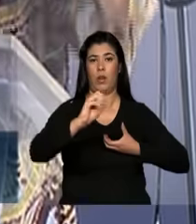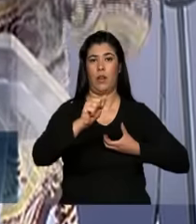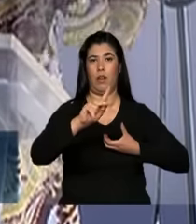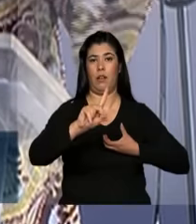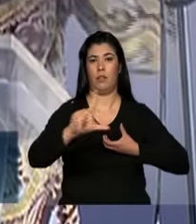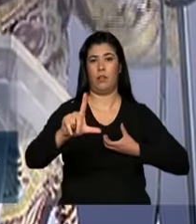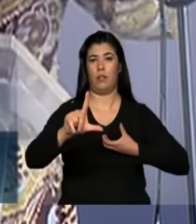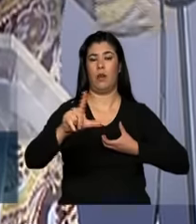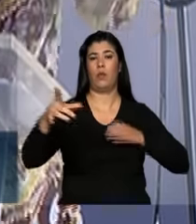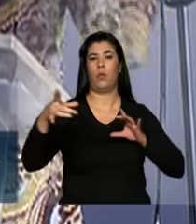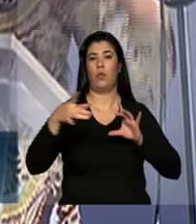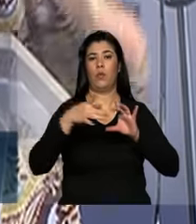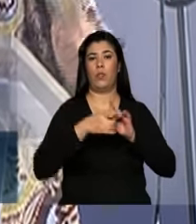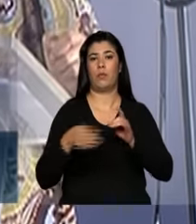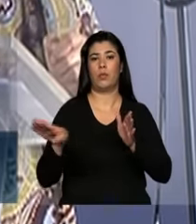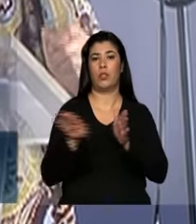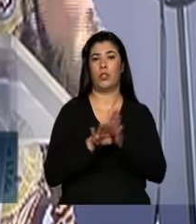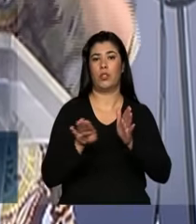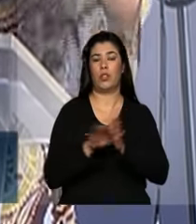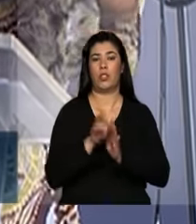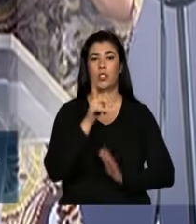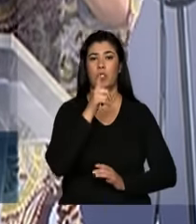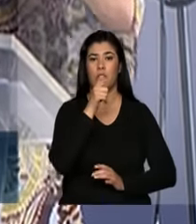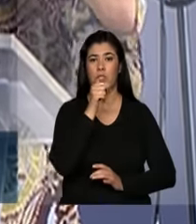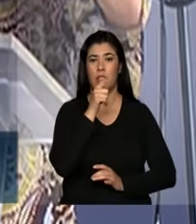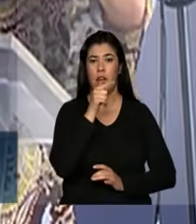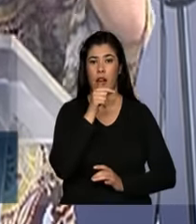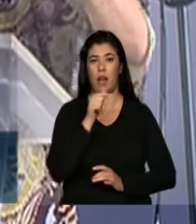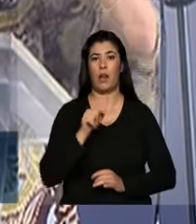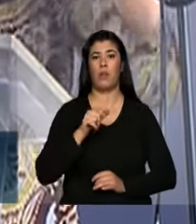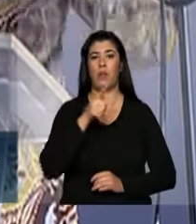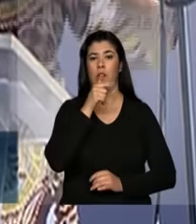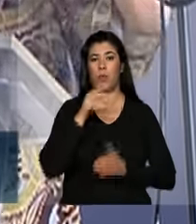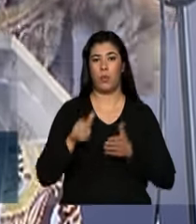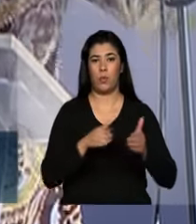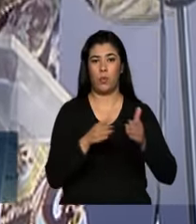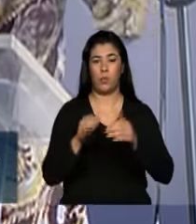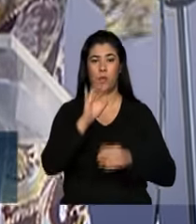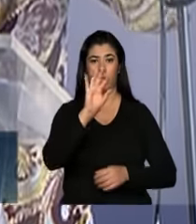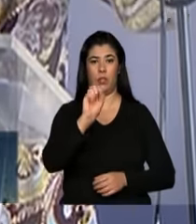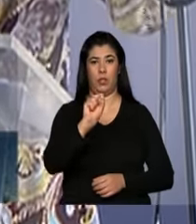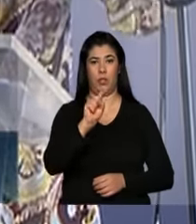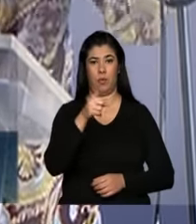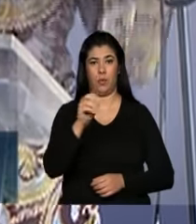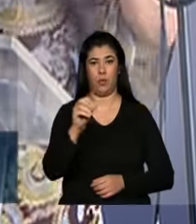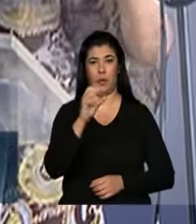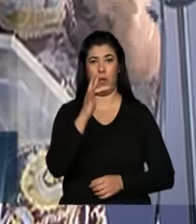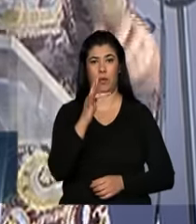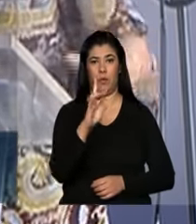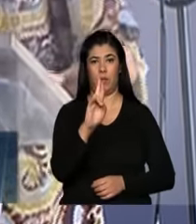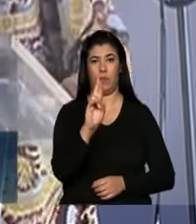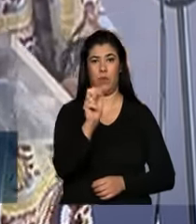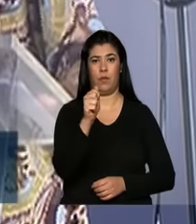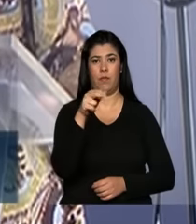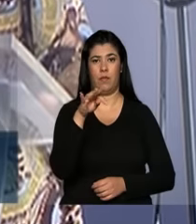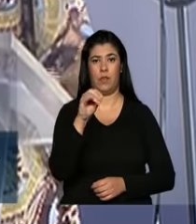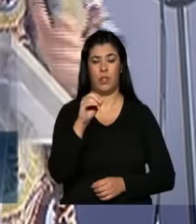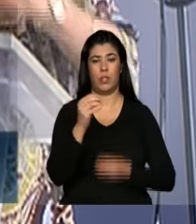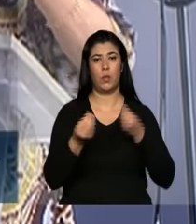Francisco com a água chegando. E aí nós temos de garantir que a água chegue a